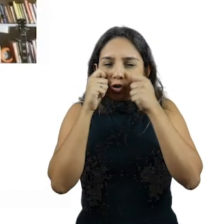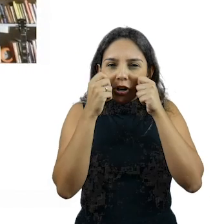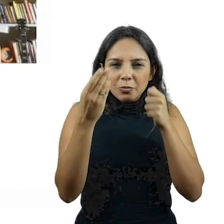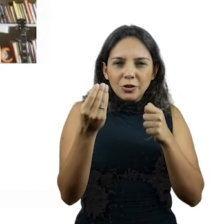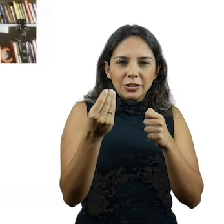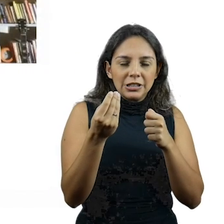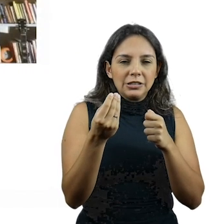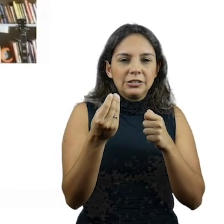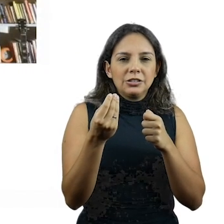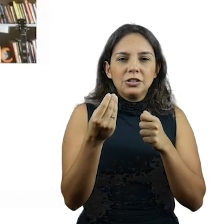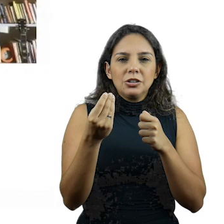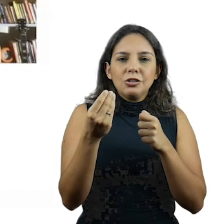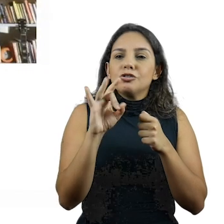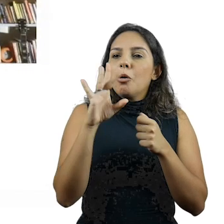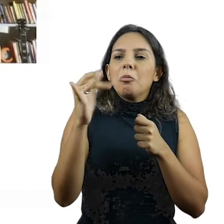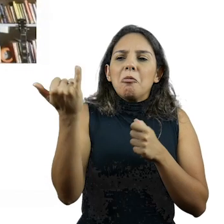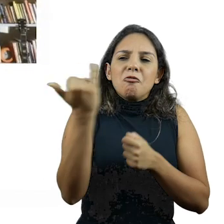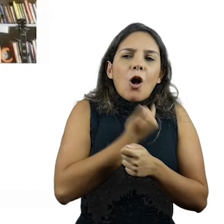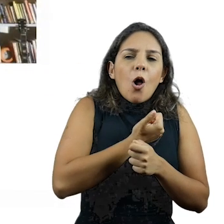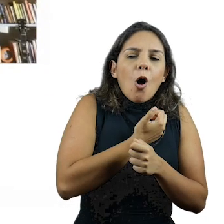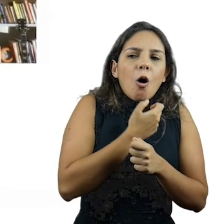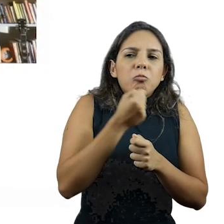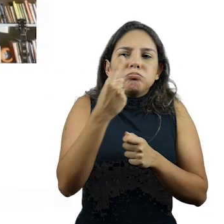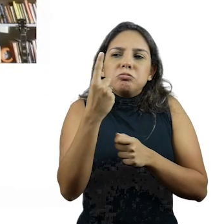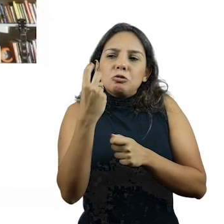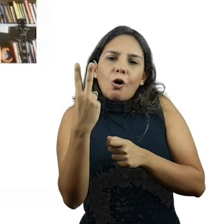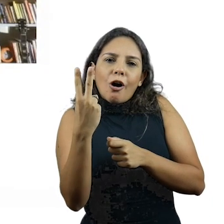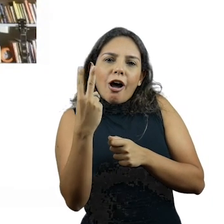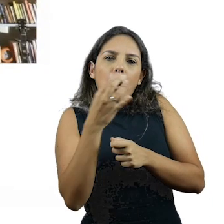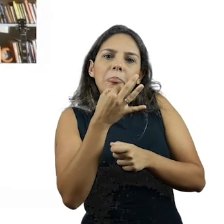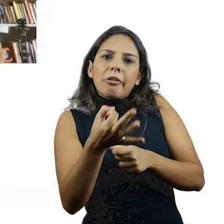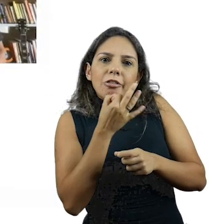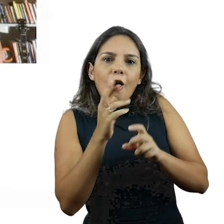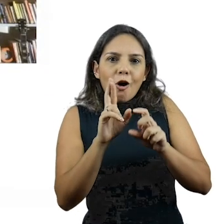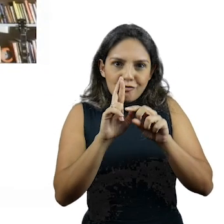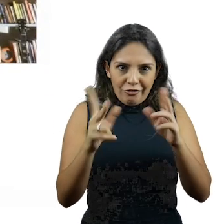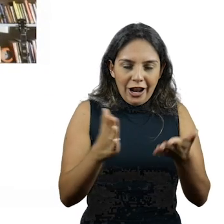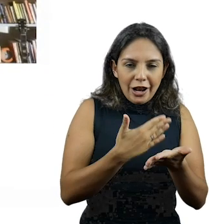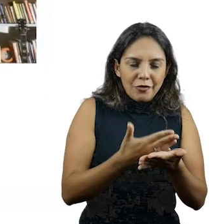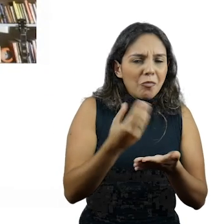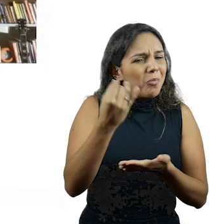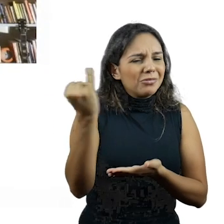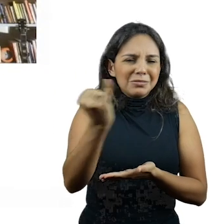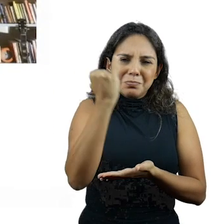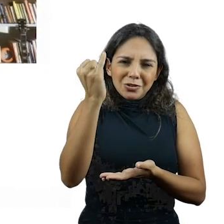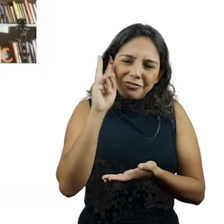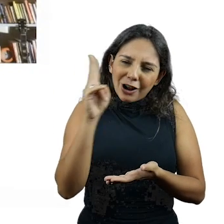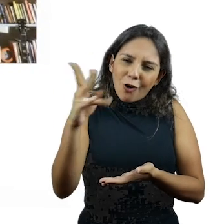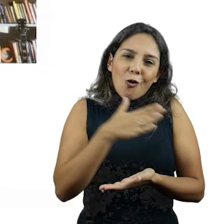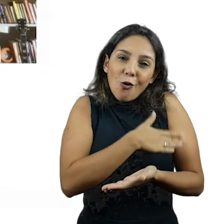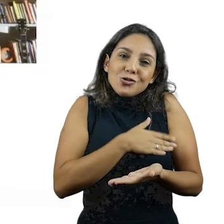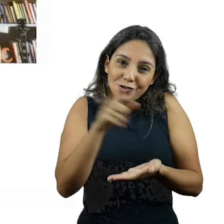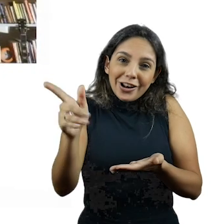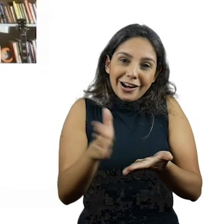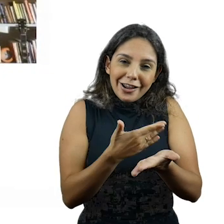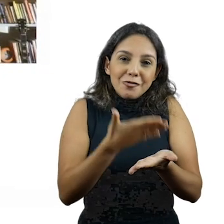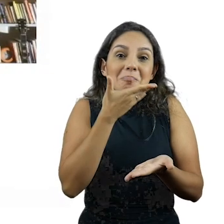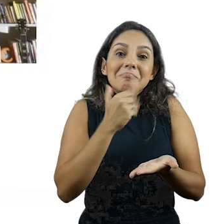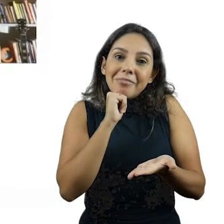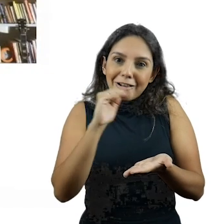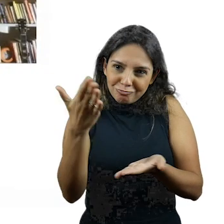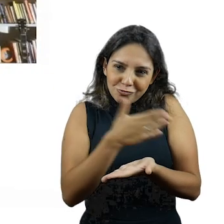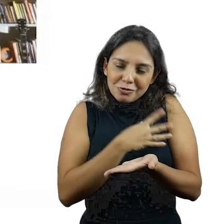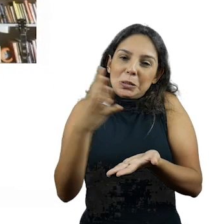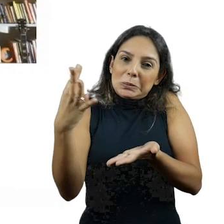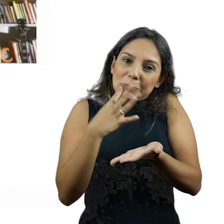pouquíssimas observações, umas 2 ou 3. E foi muito importante para mim ver que ele tinha gostado, que ele tinha